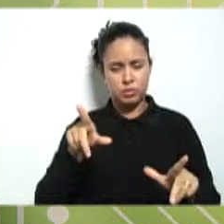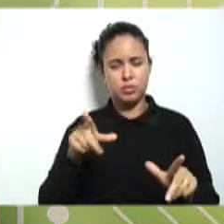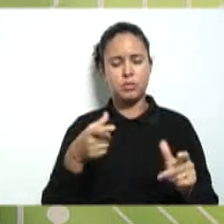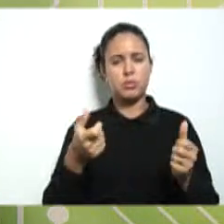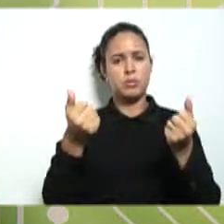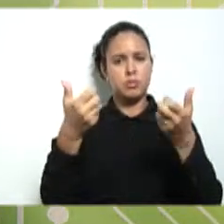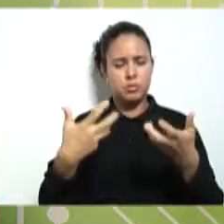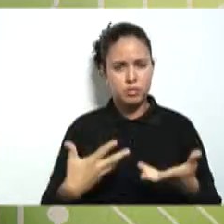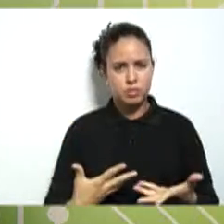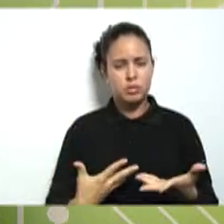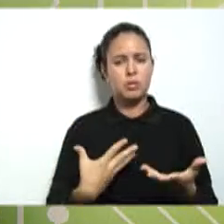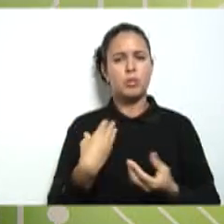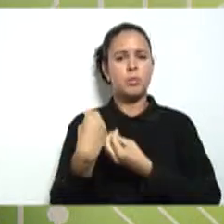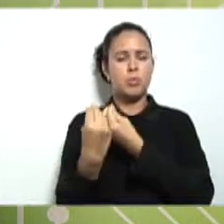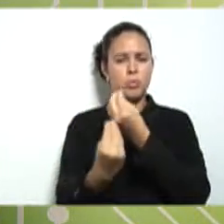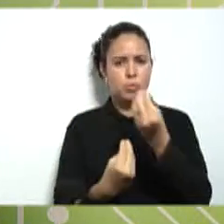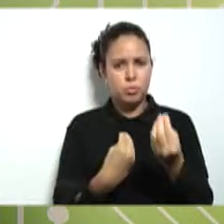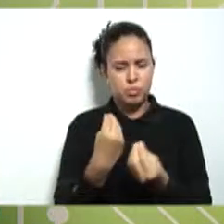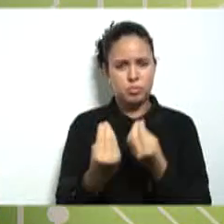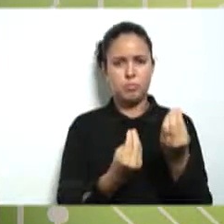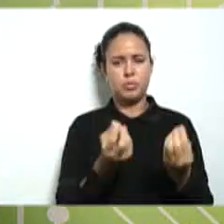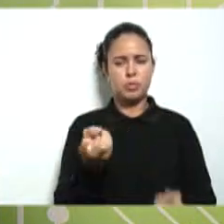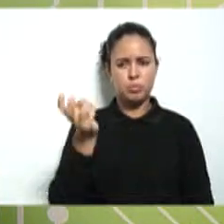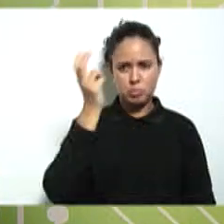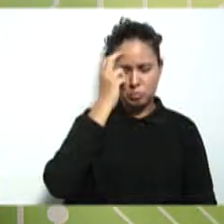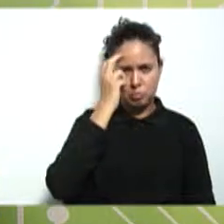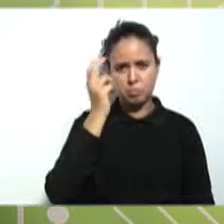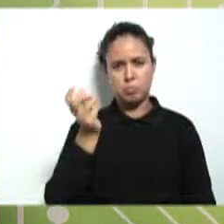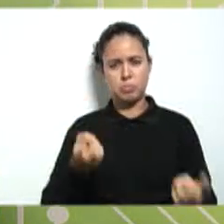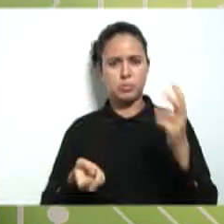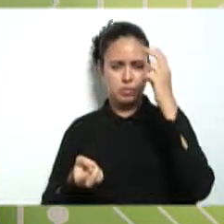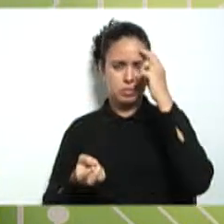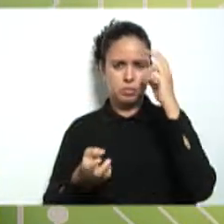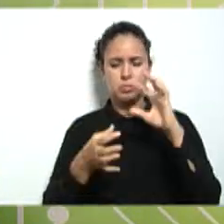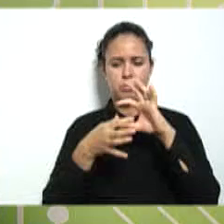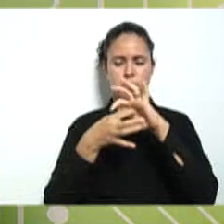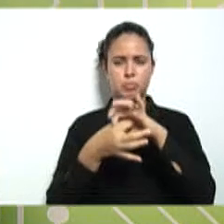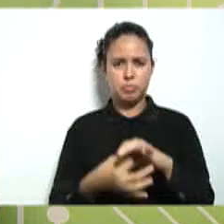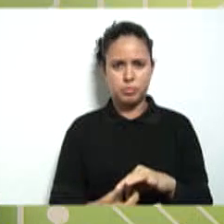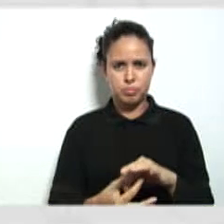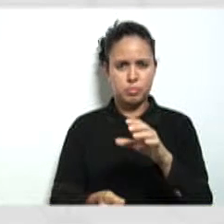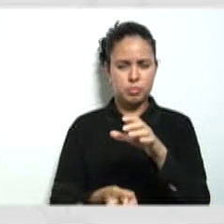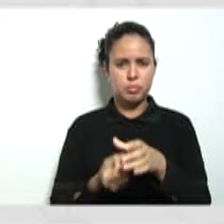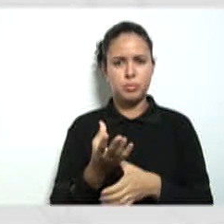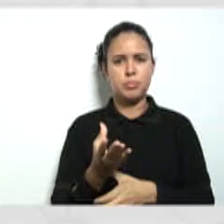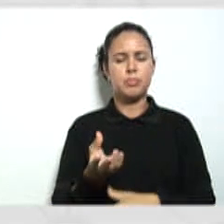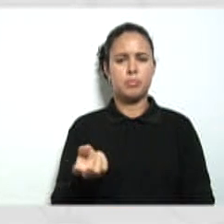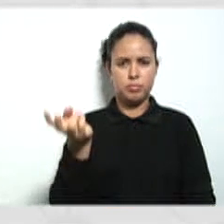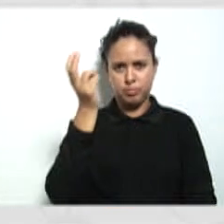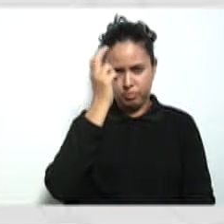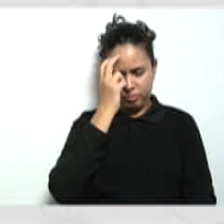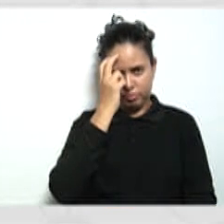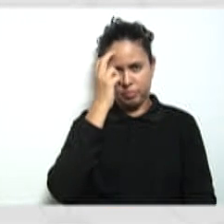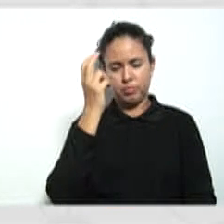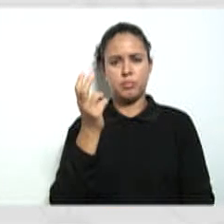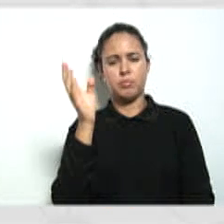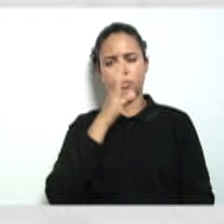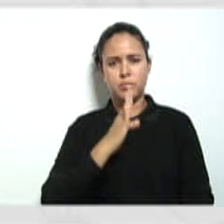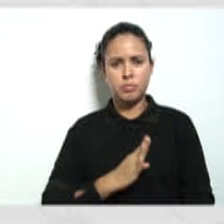sobre como essas culturas se interagem e compõem a cultura brasileira. No slide a gente vê que tais